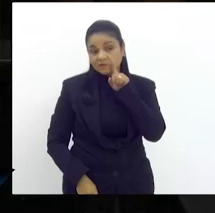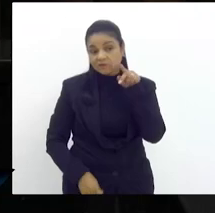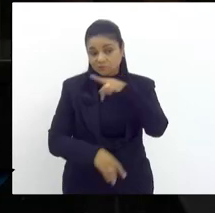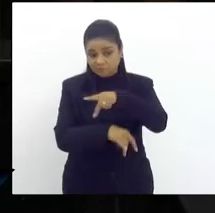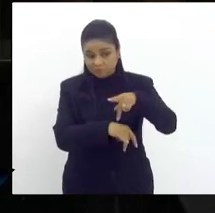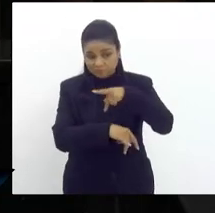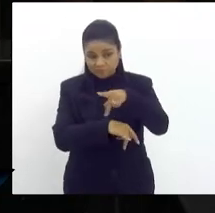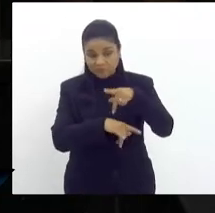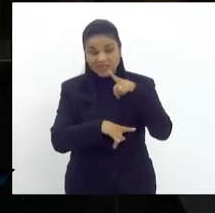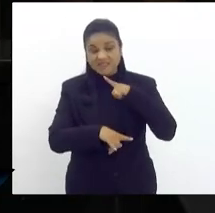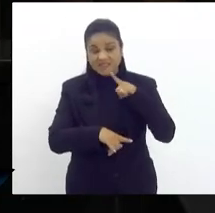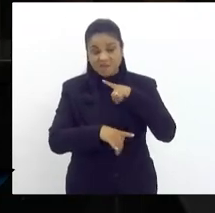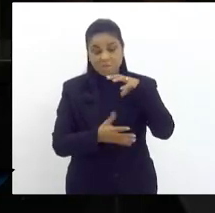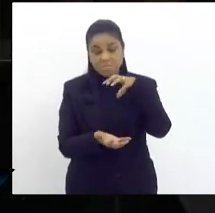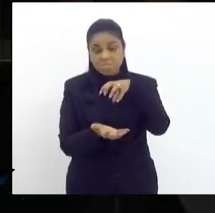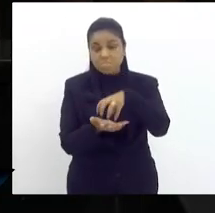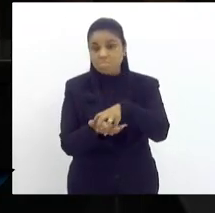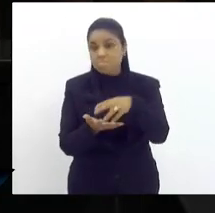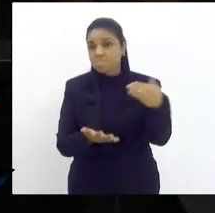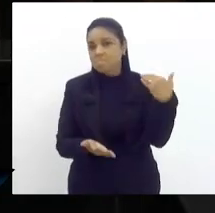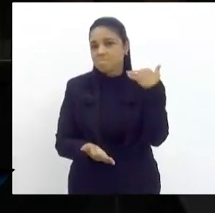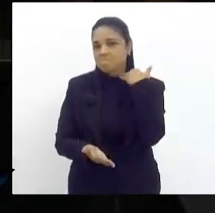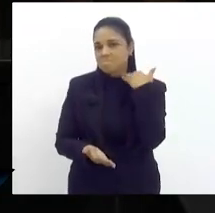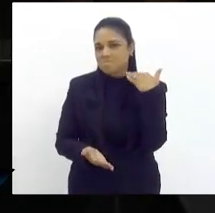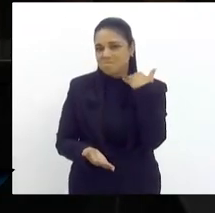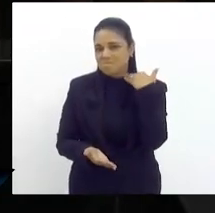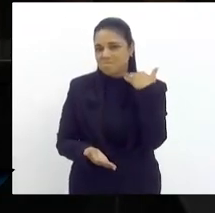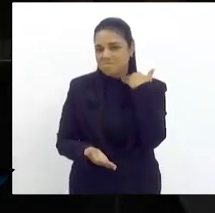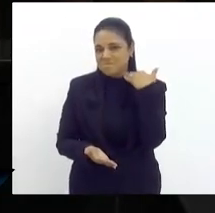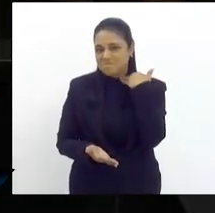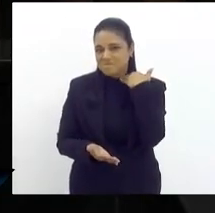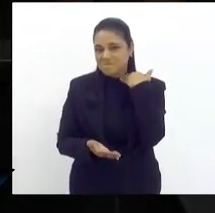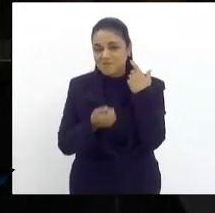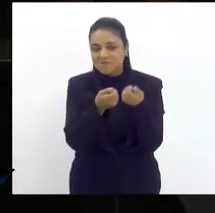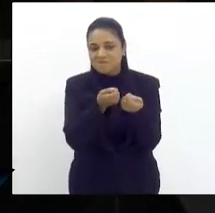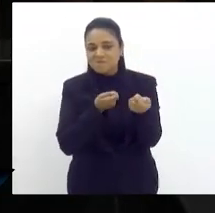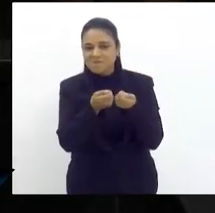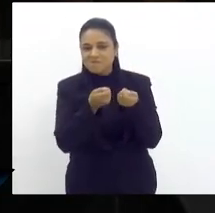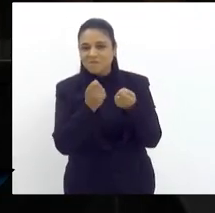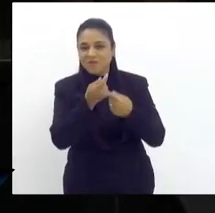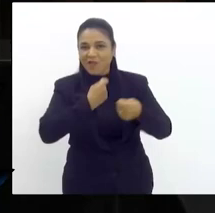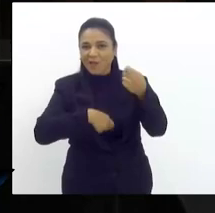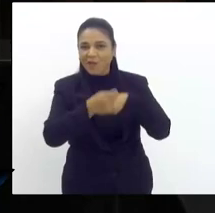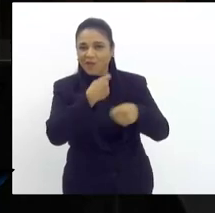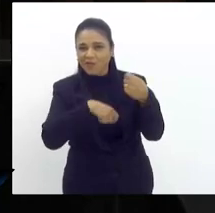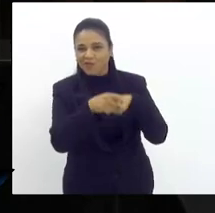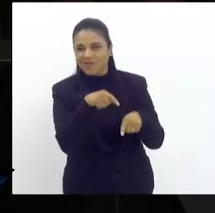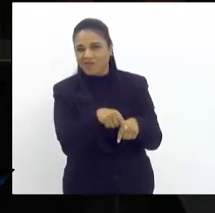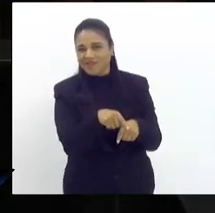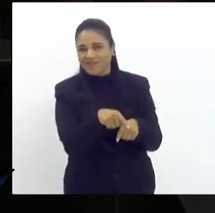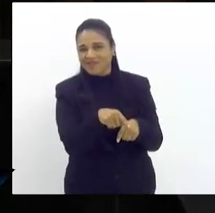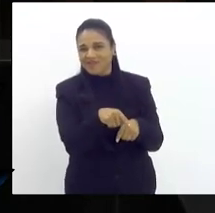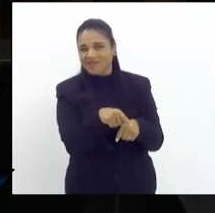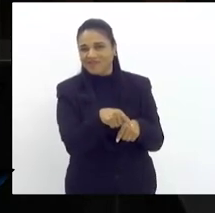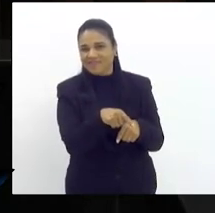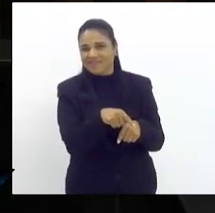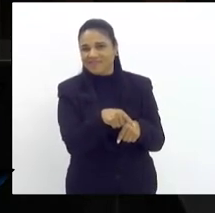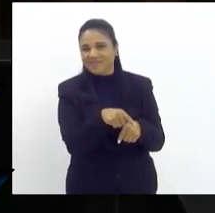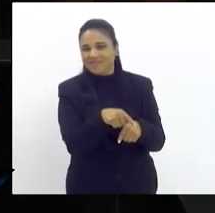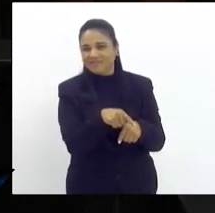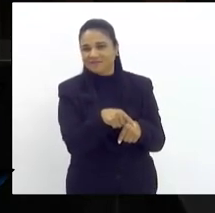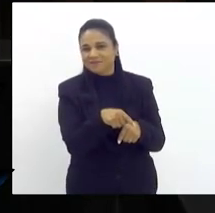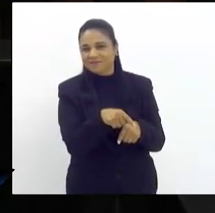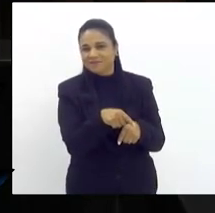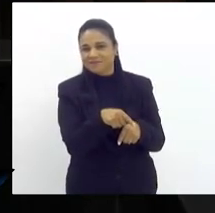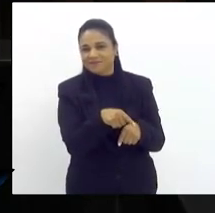Banco Central Banco Central regula economia e por si só deixa de